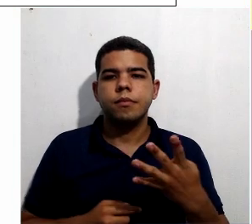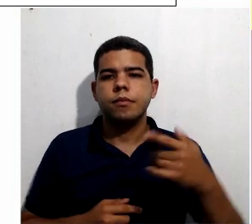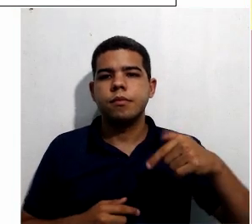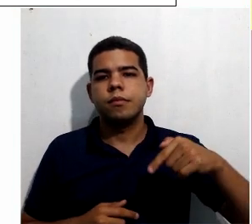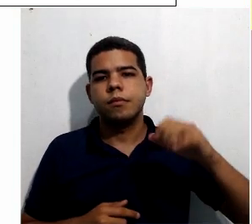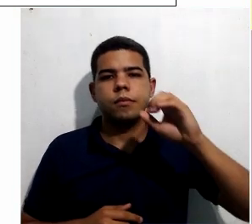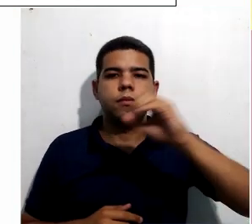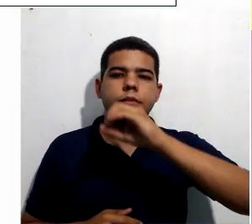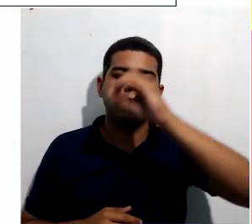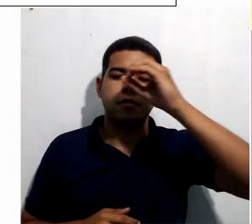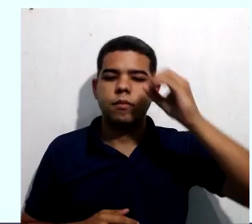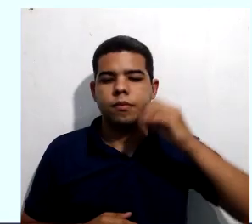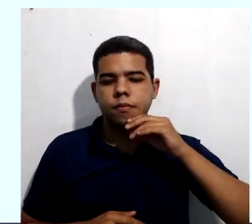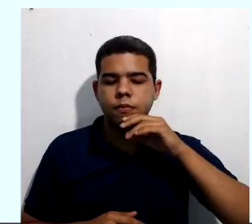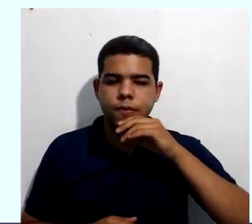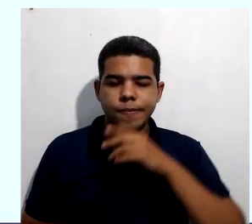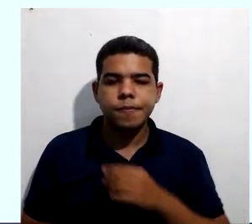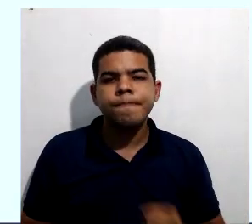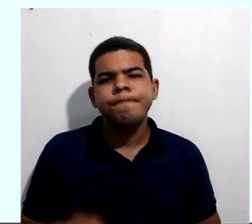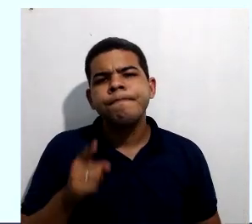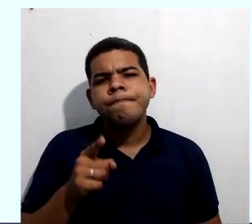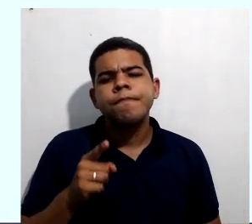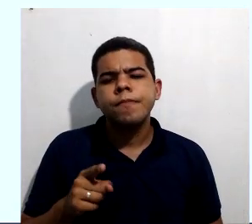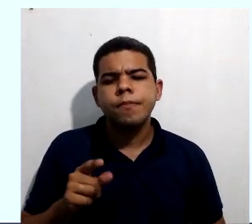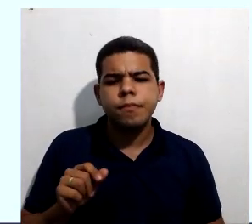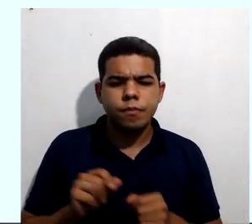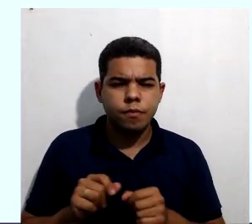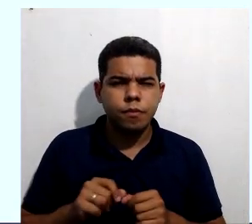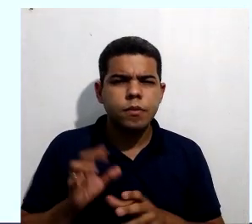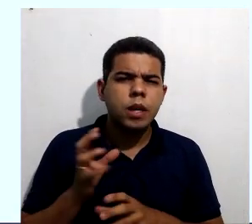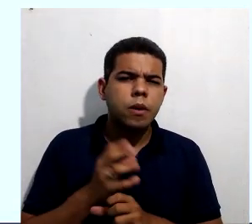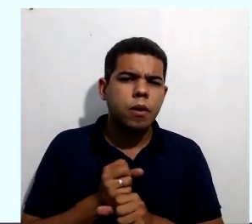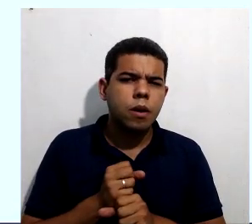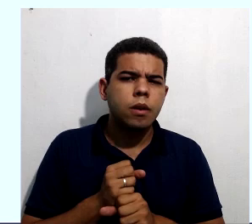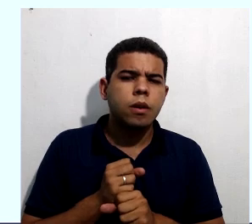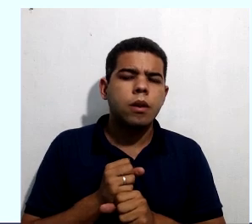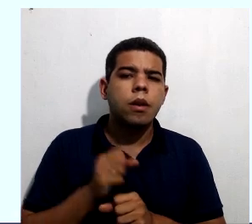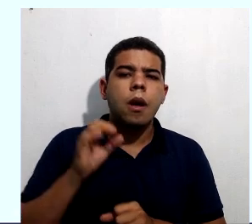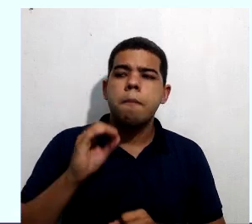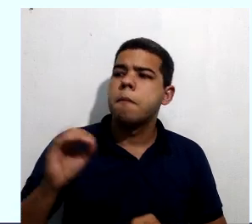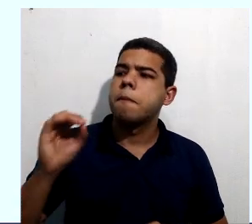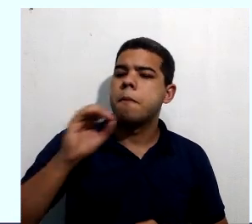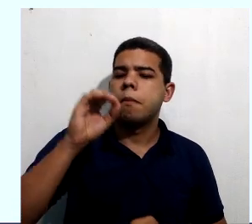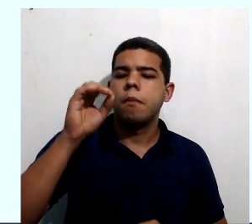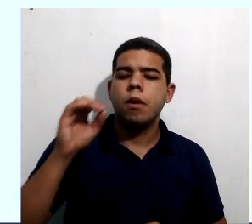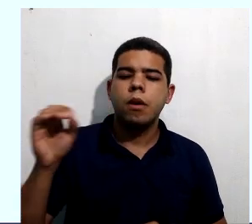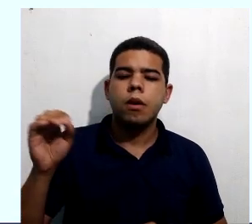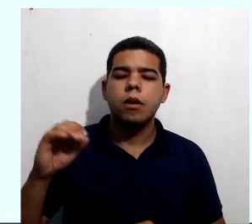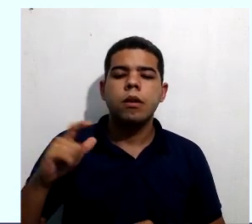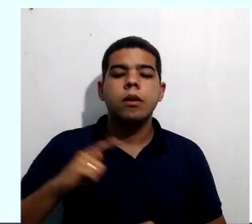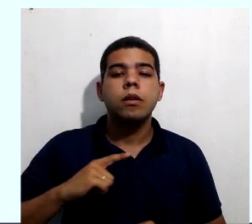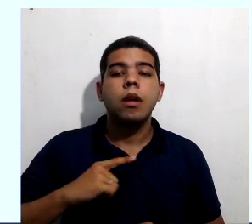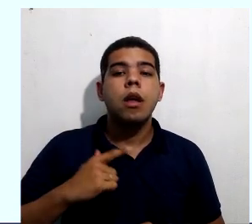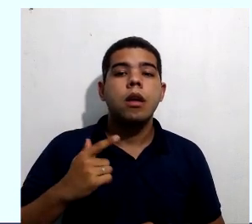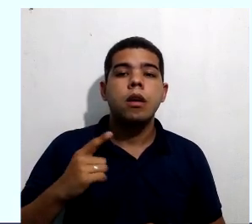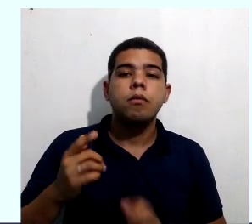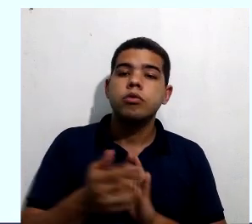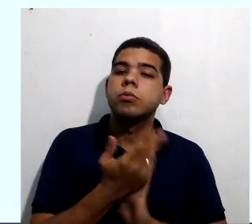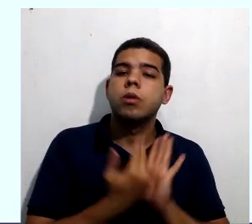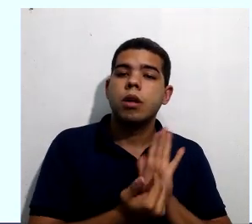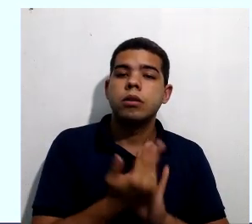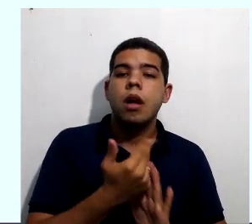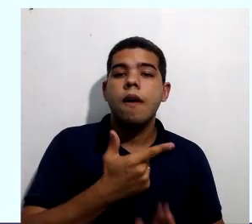aí 47 bolinhas. E aí, você que está fazendo? Faça o cálculo, descubra quantas bolinhas vão estar na